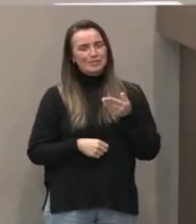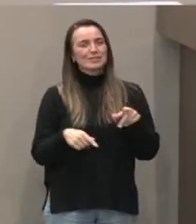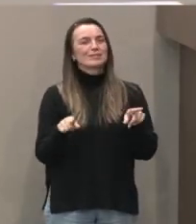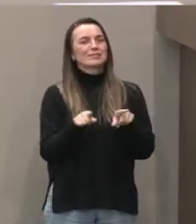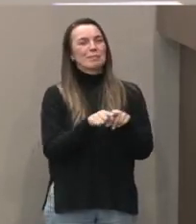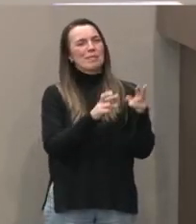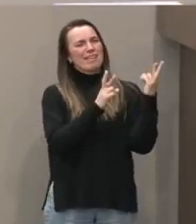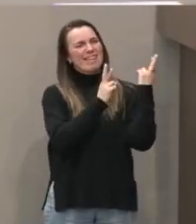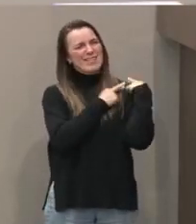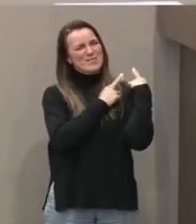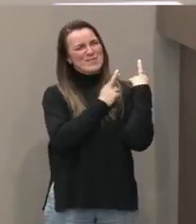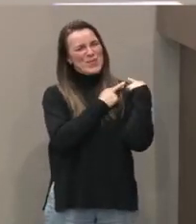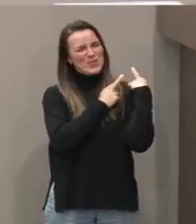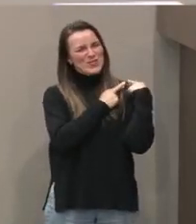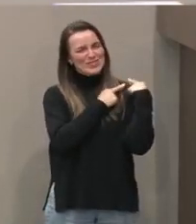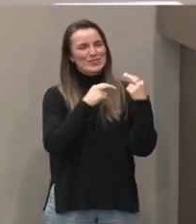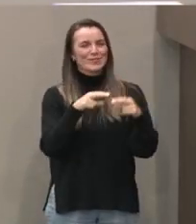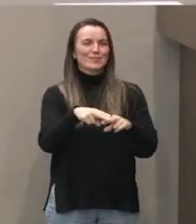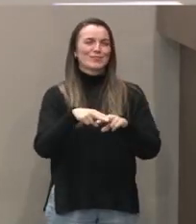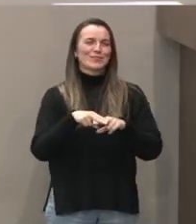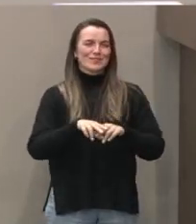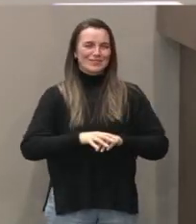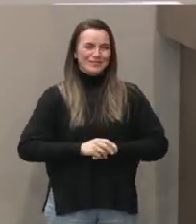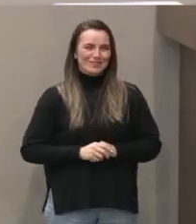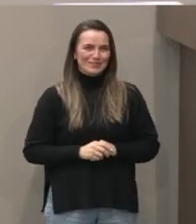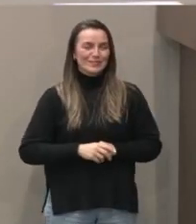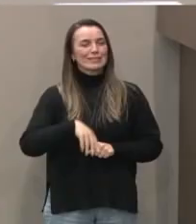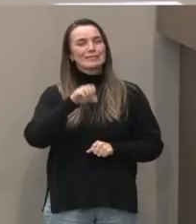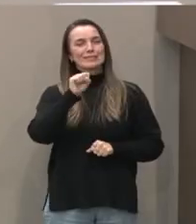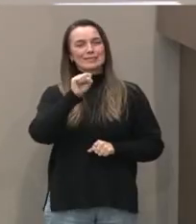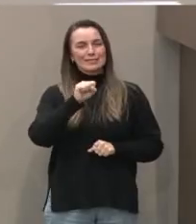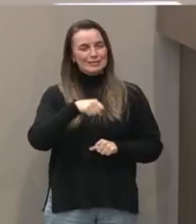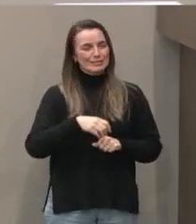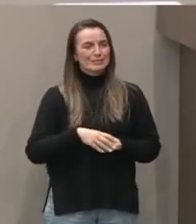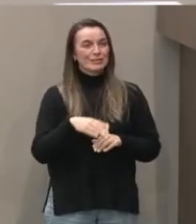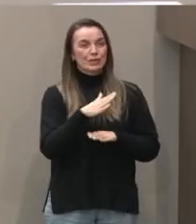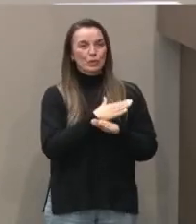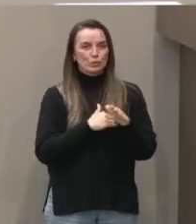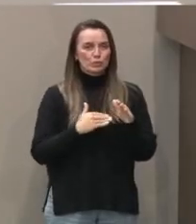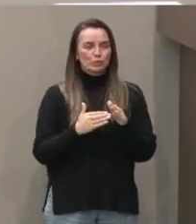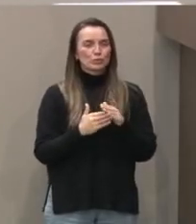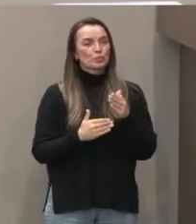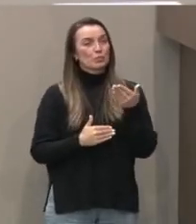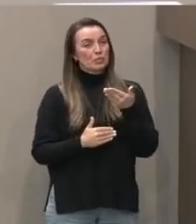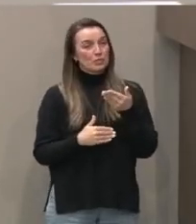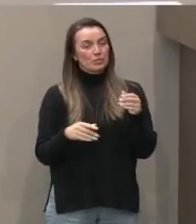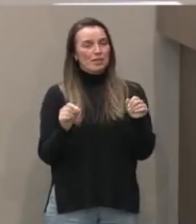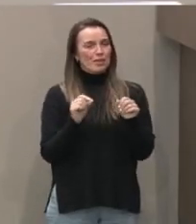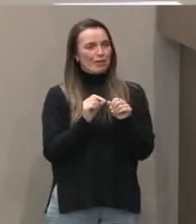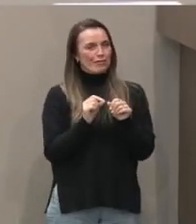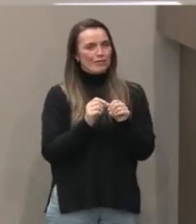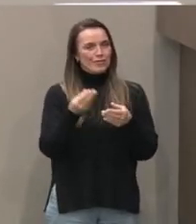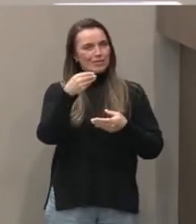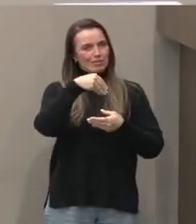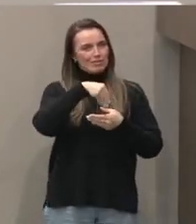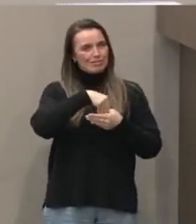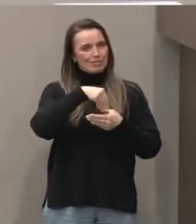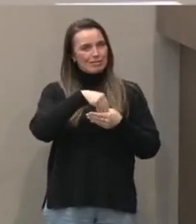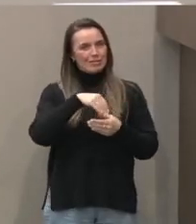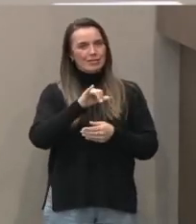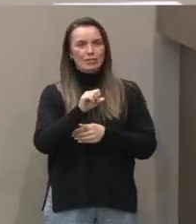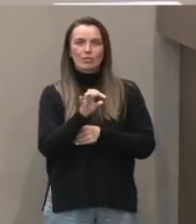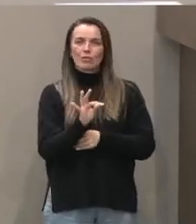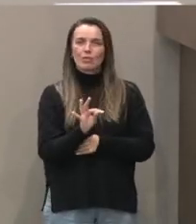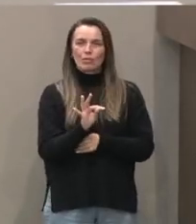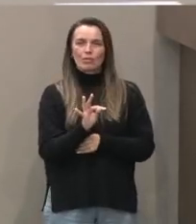são culpados disso, doutor Osvandré. Sim, tudo que vocês fizeram dentro dessa instituição,